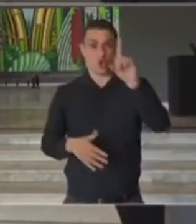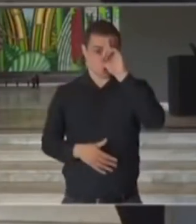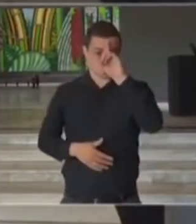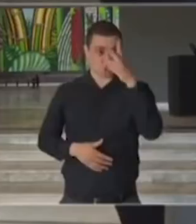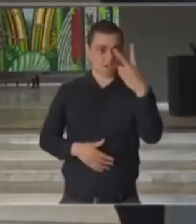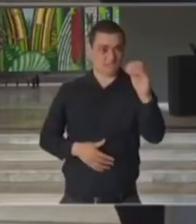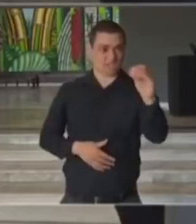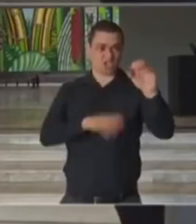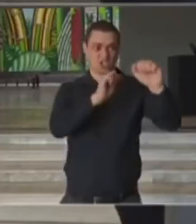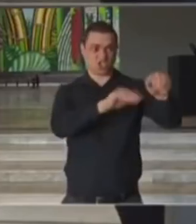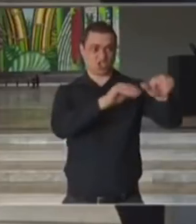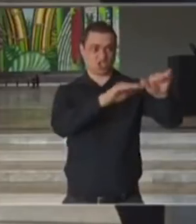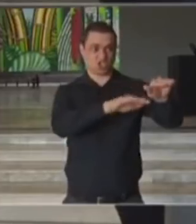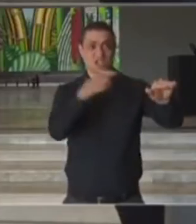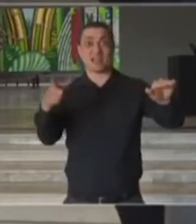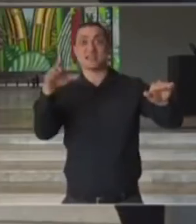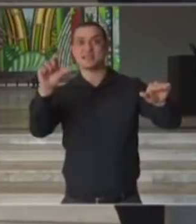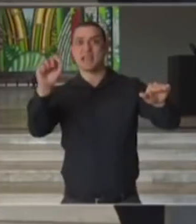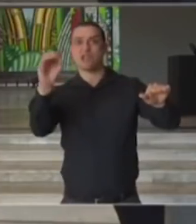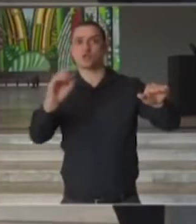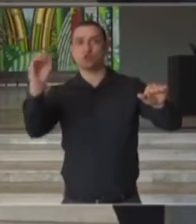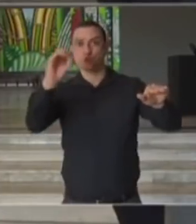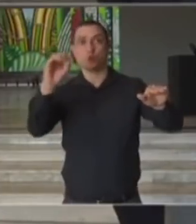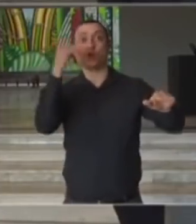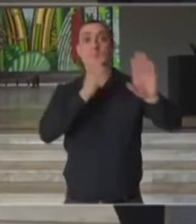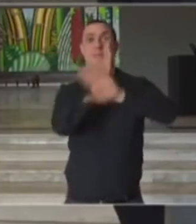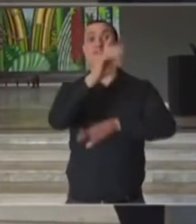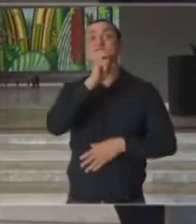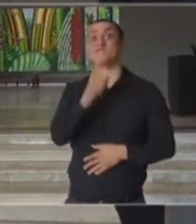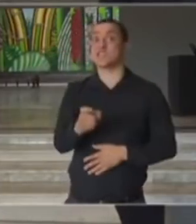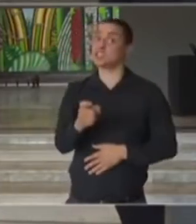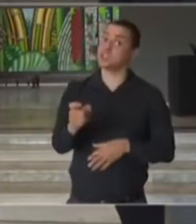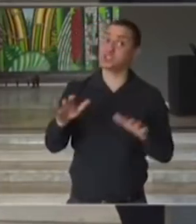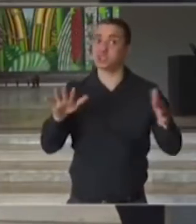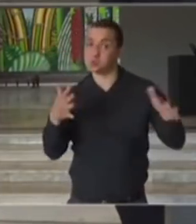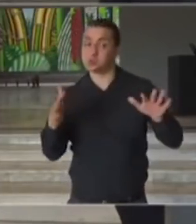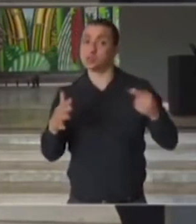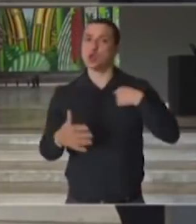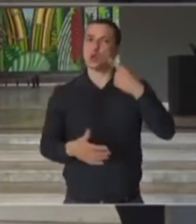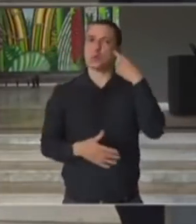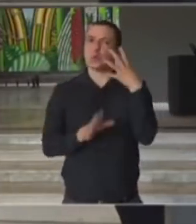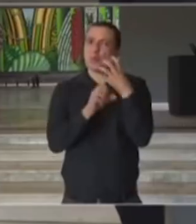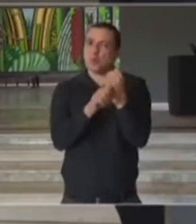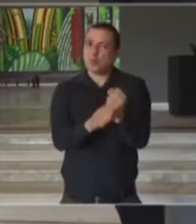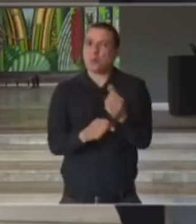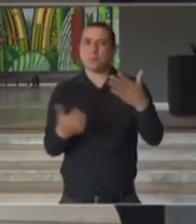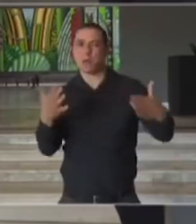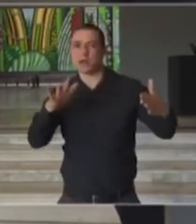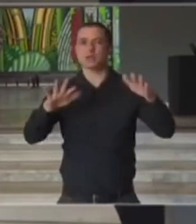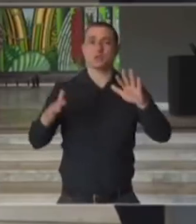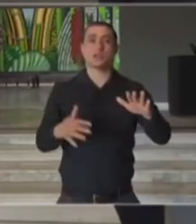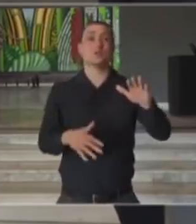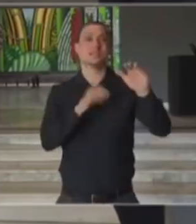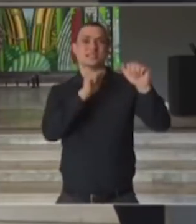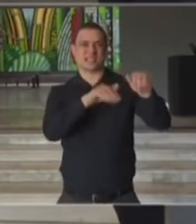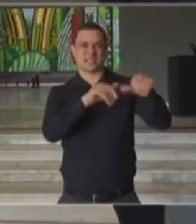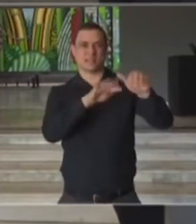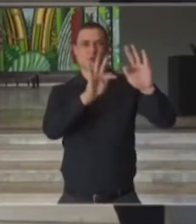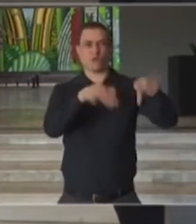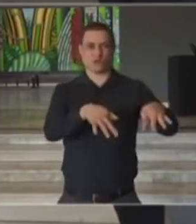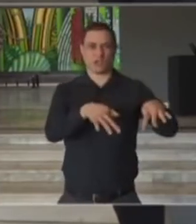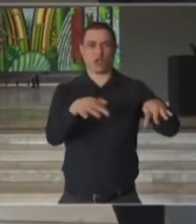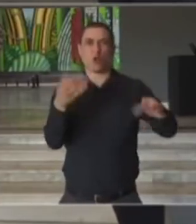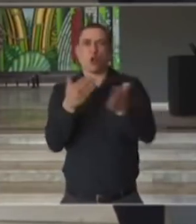20 de setembro e 10 de outubro. Então, hoje a gente trabalha com a projeção entre os últimos dias de setembro e